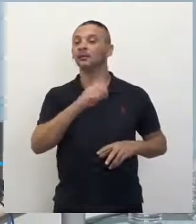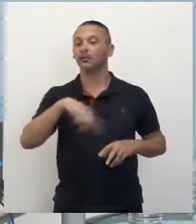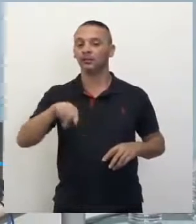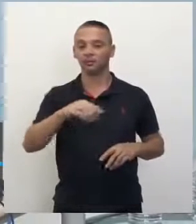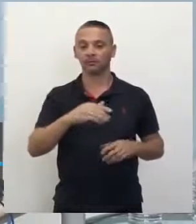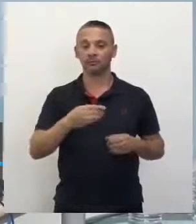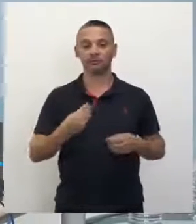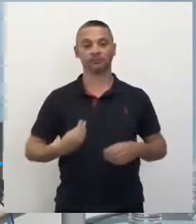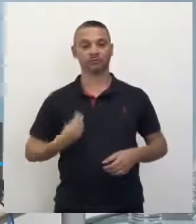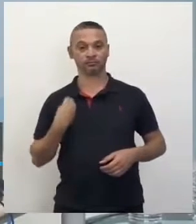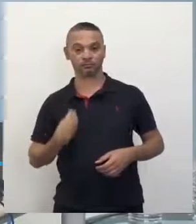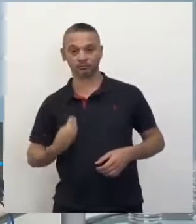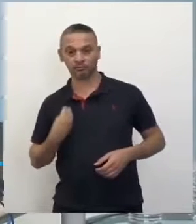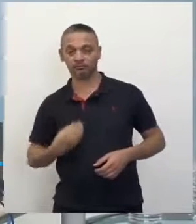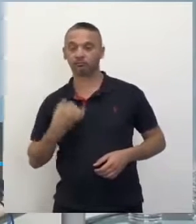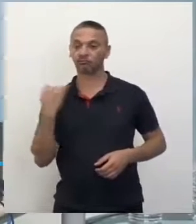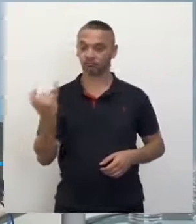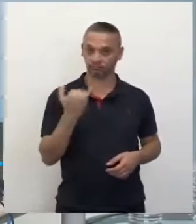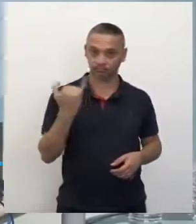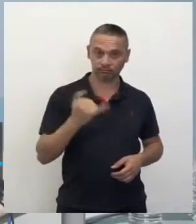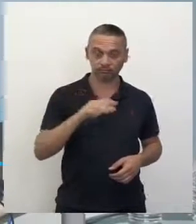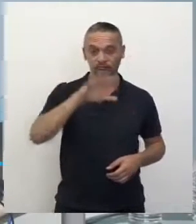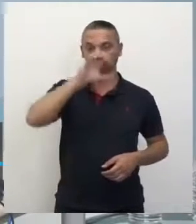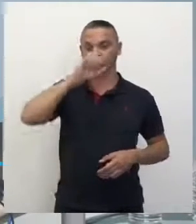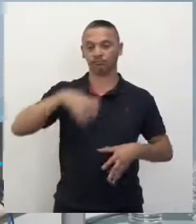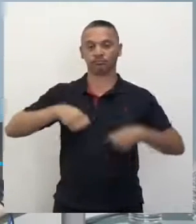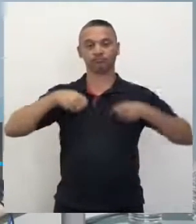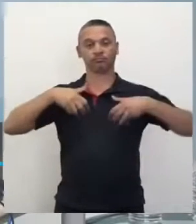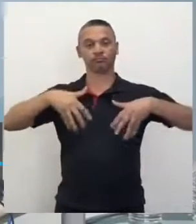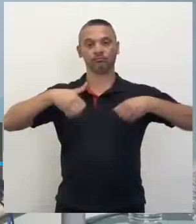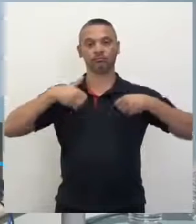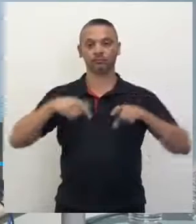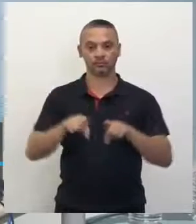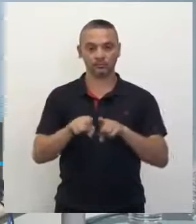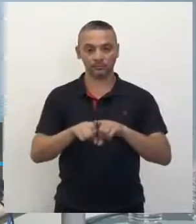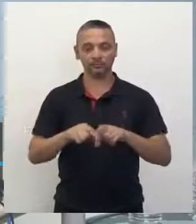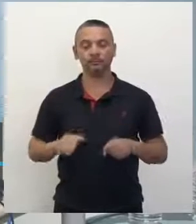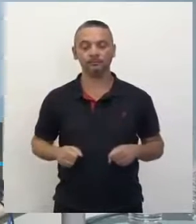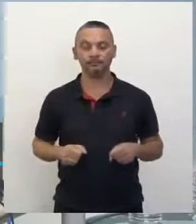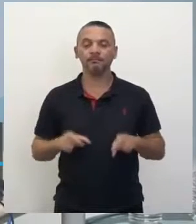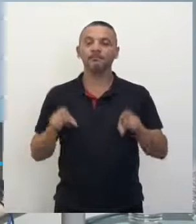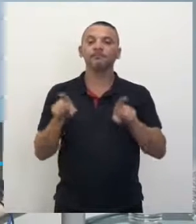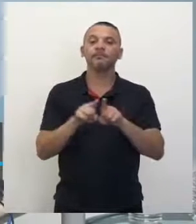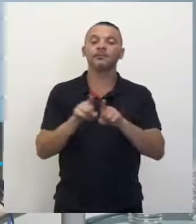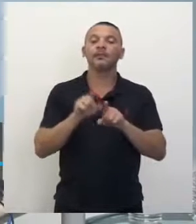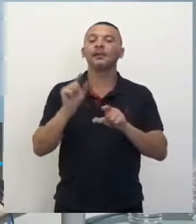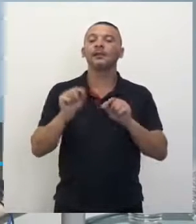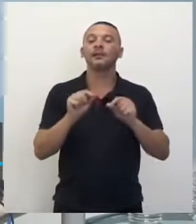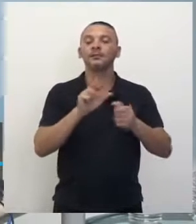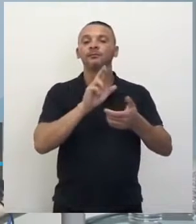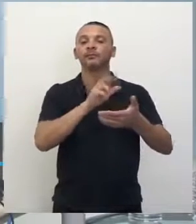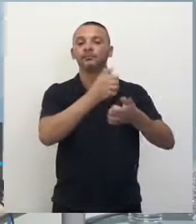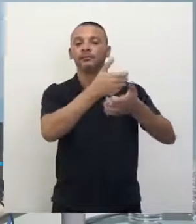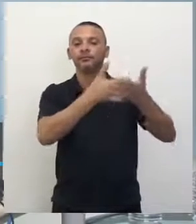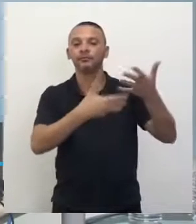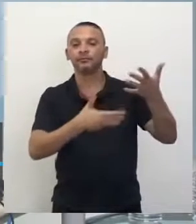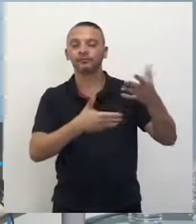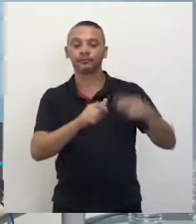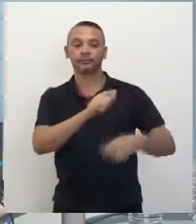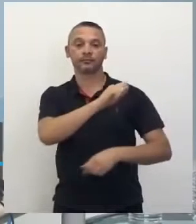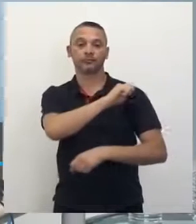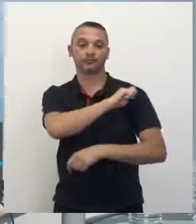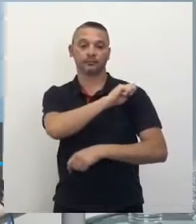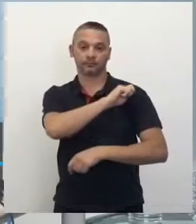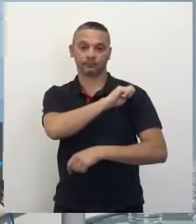possamos viver, para nos manter vivos. Aqui tem também uma participação dos